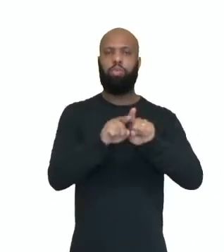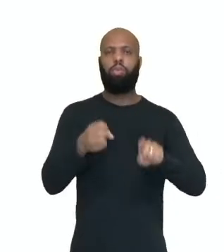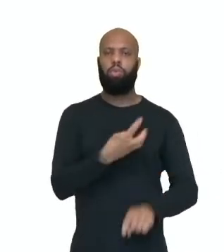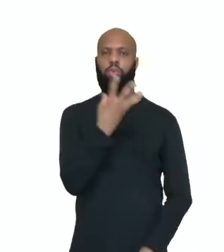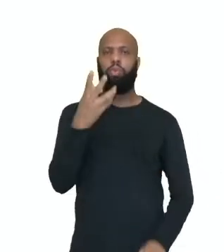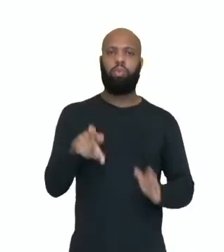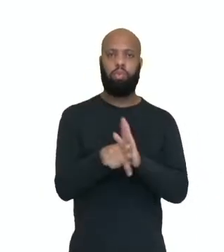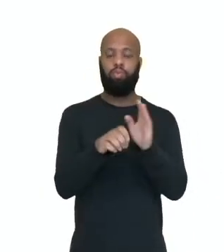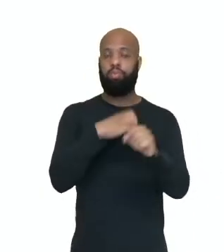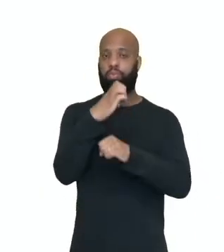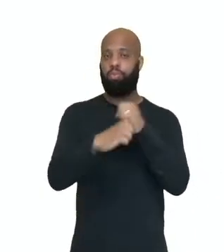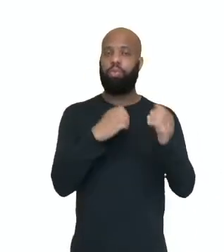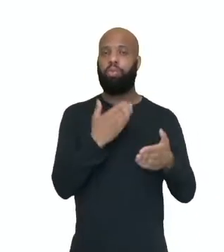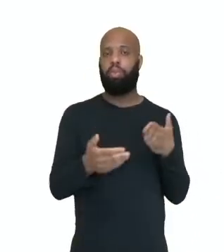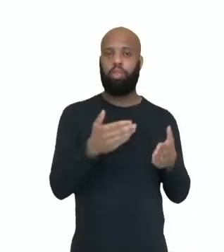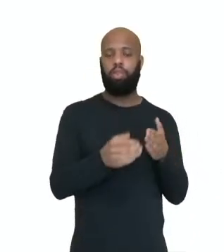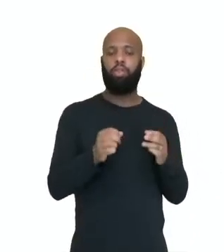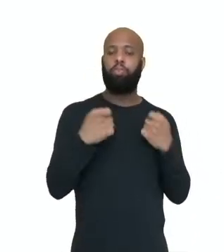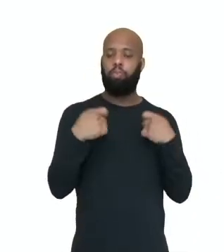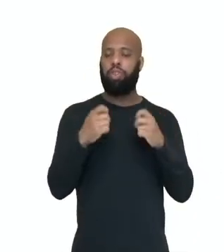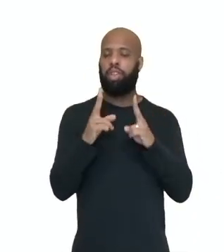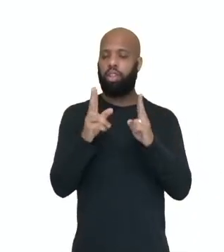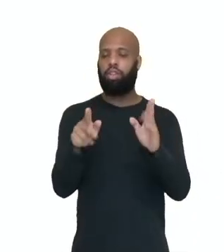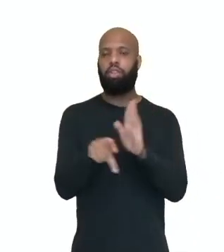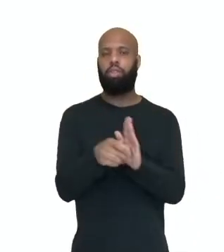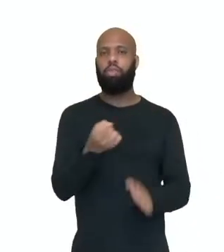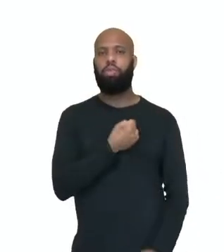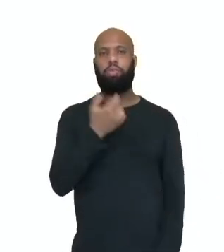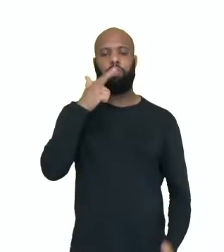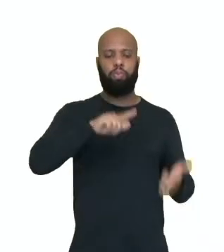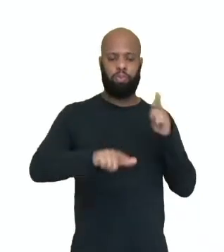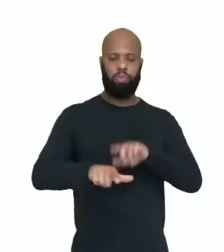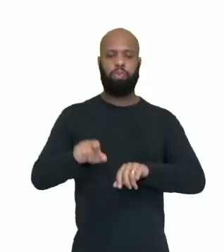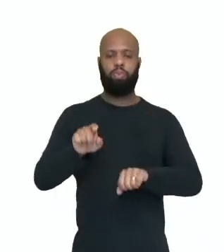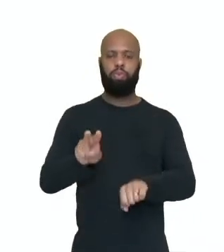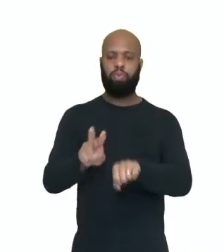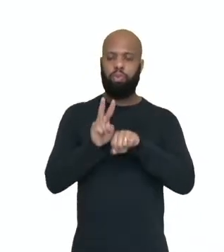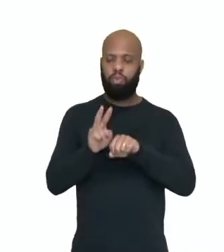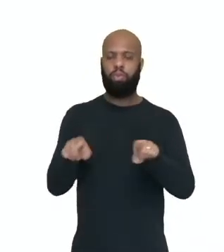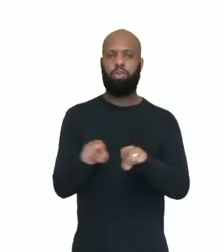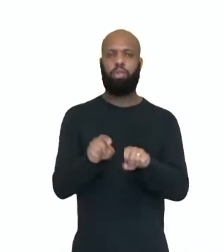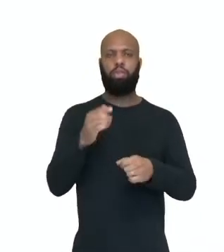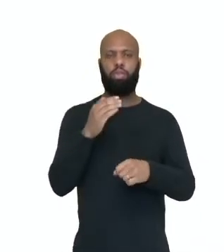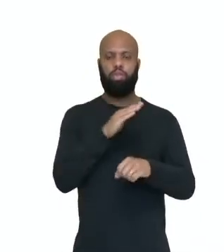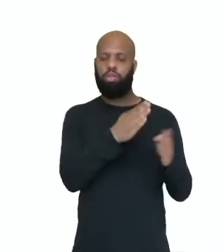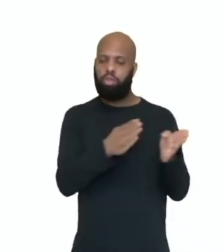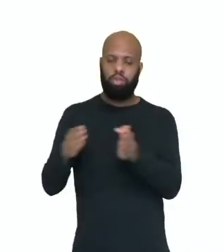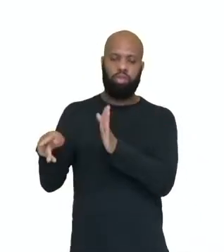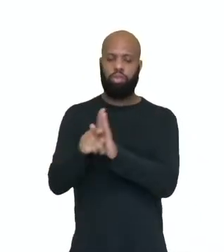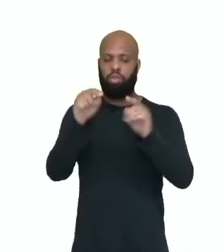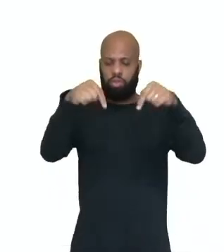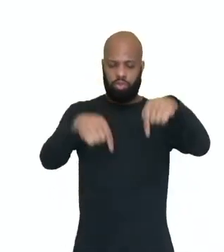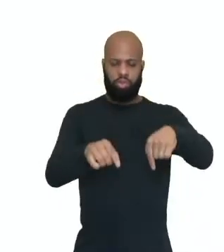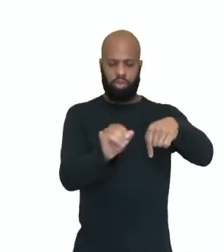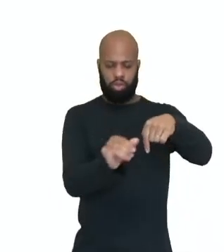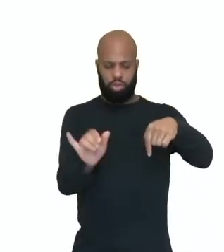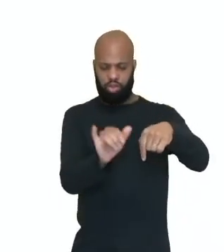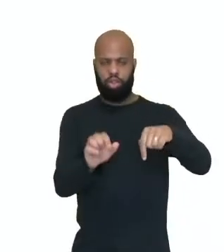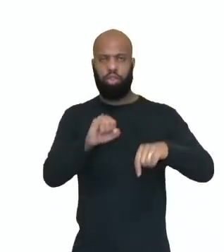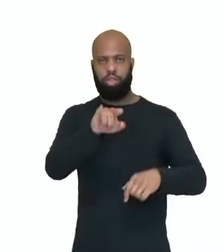elétrons perdidos deverá ser igual ao número de elétrons ganhos durante o processo de eletrólise. Então, quando você for escrever